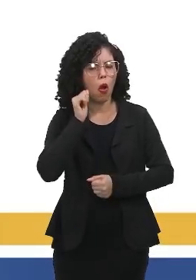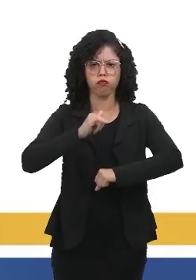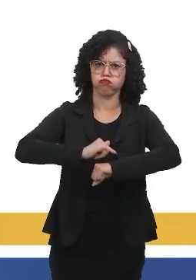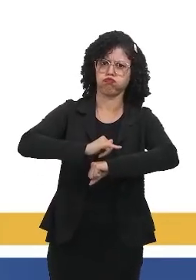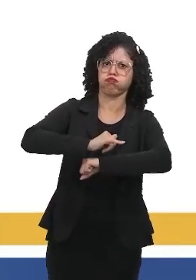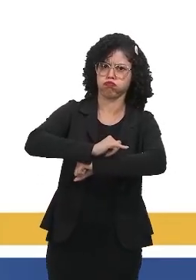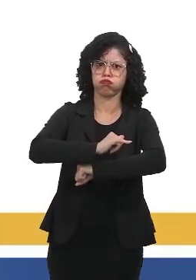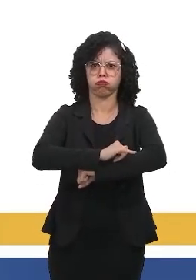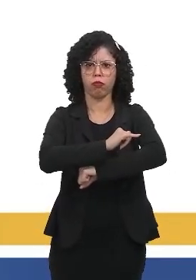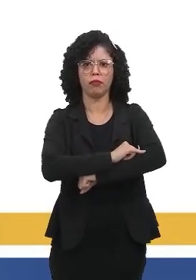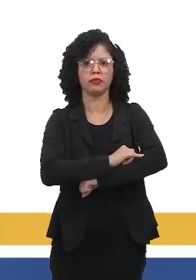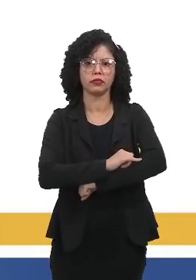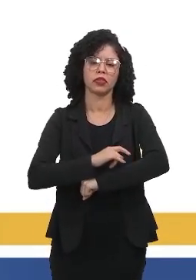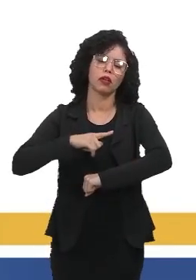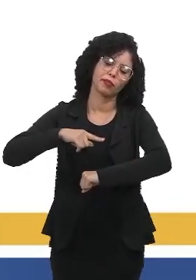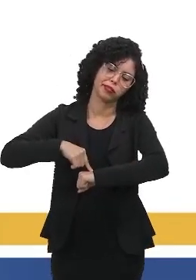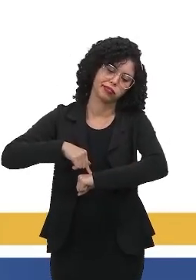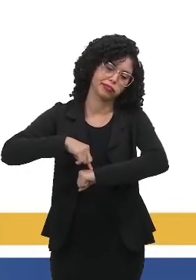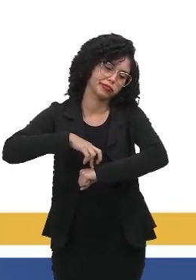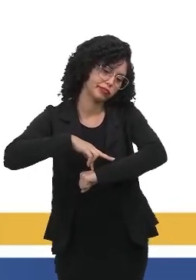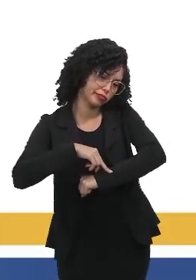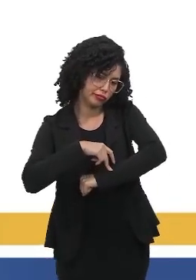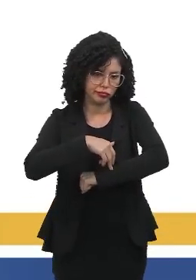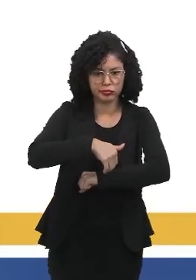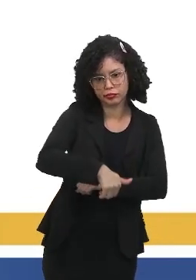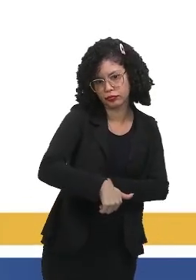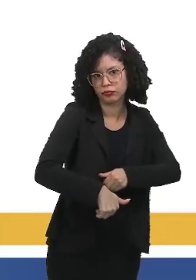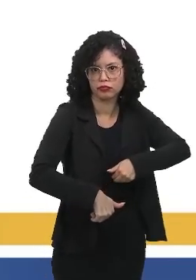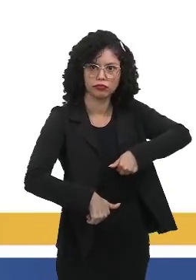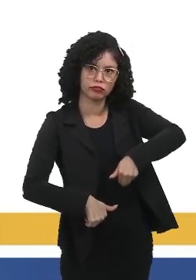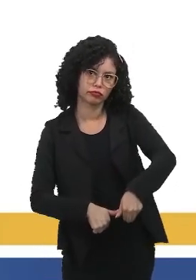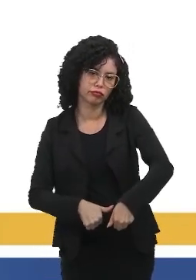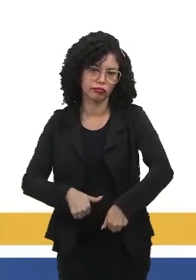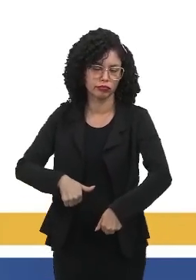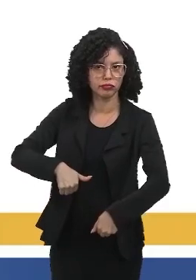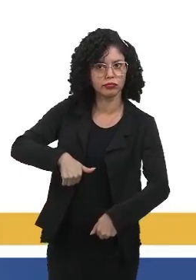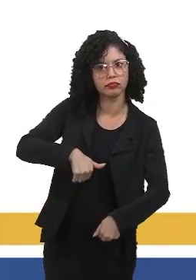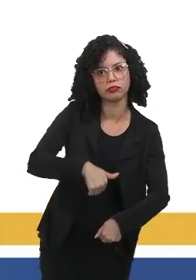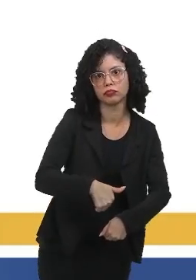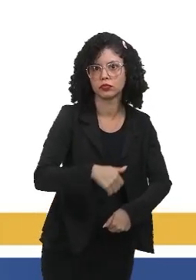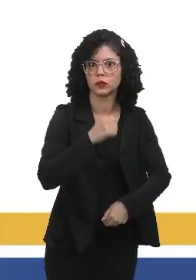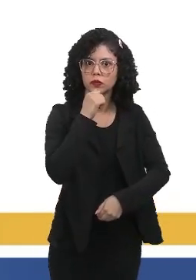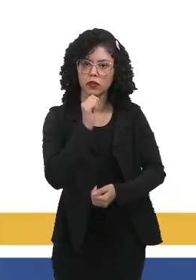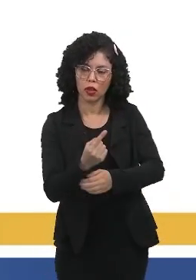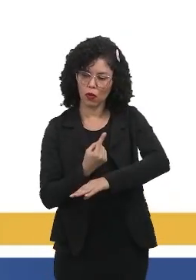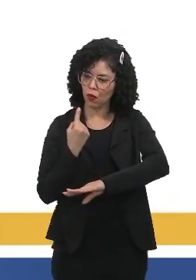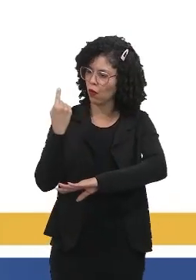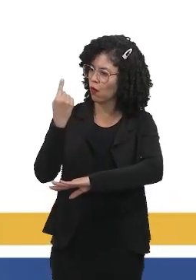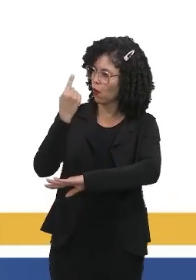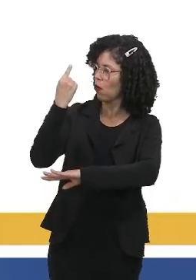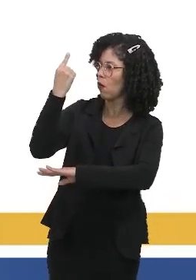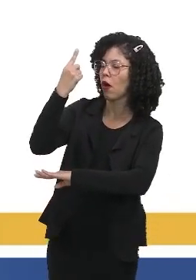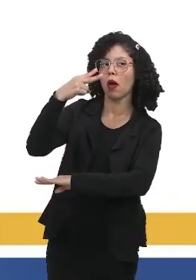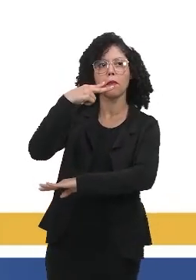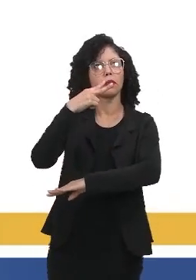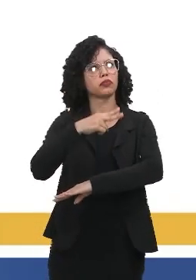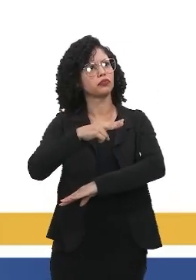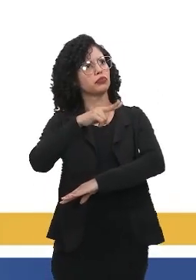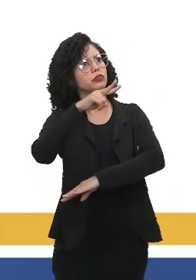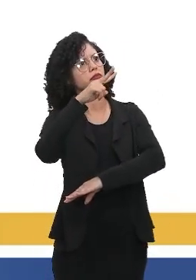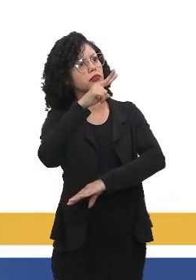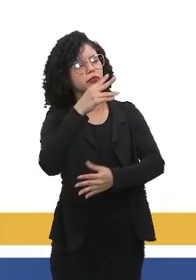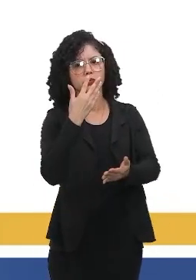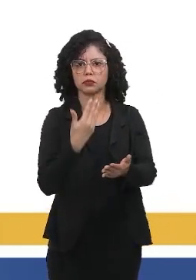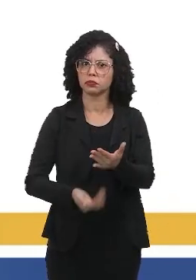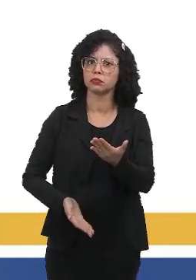e gordo e lerdo tão gordo e lerdo que a certa altura observei que ia